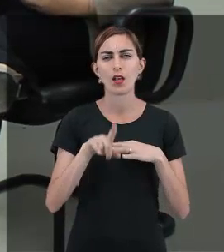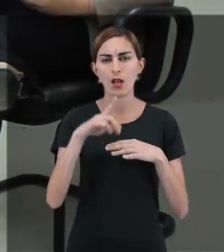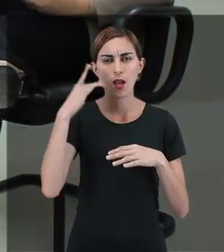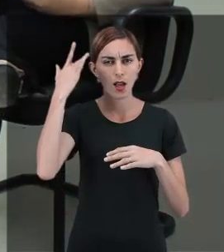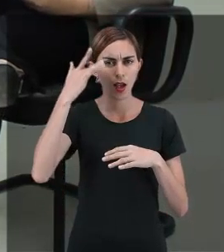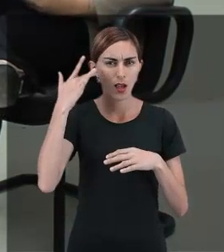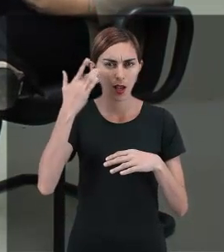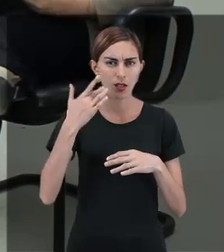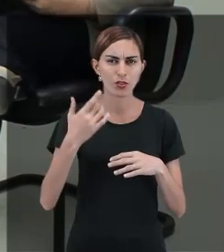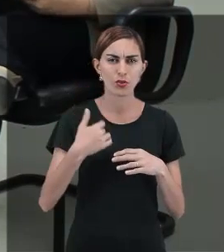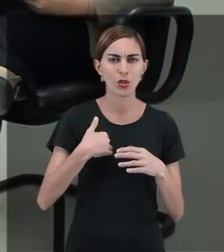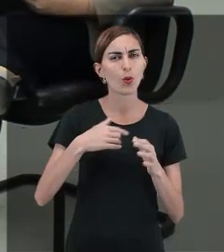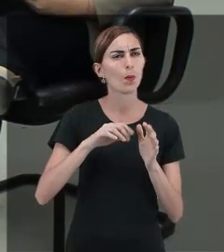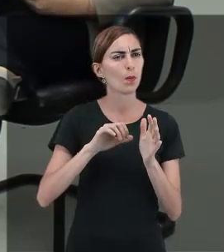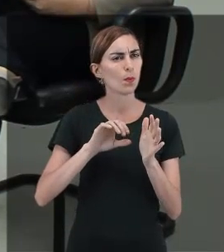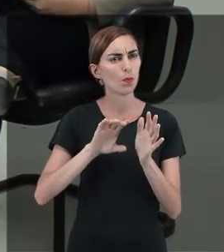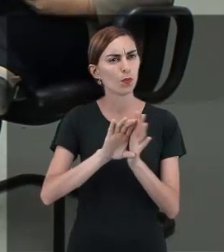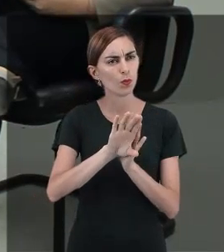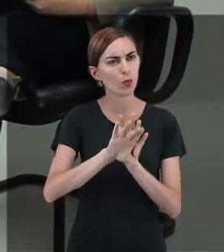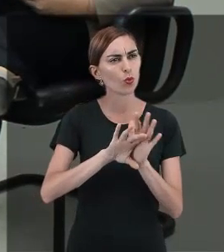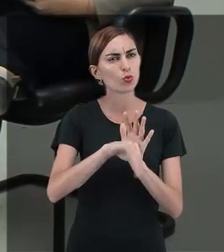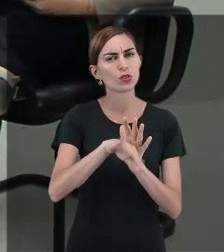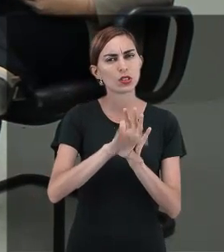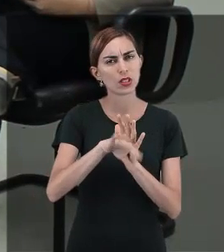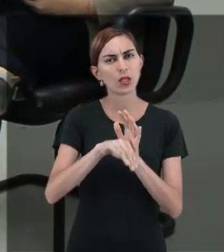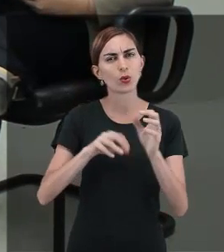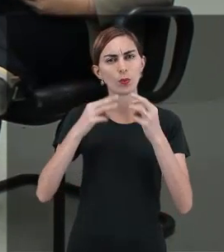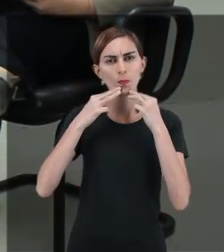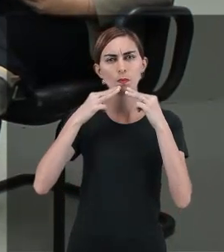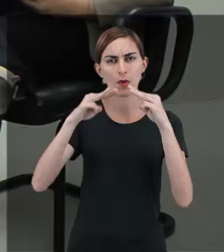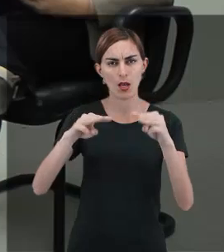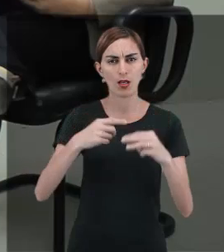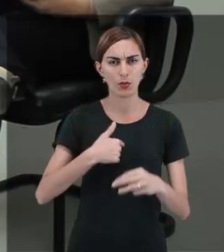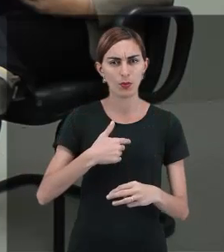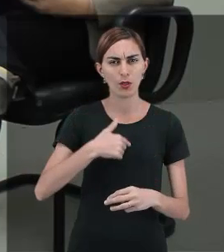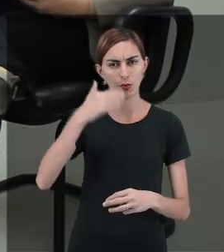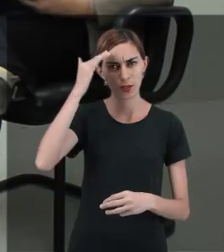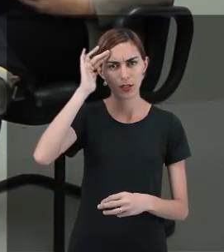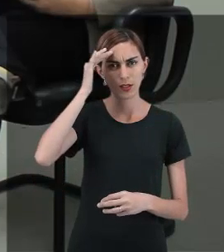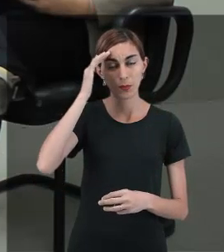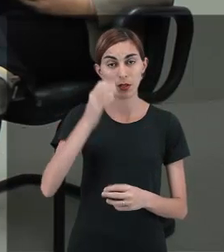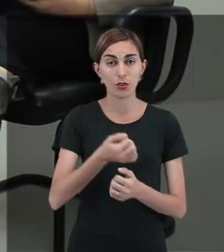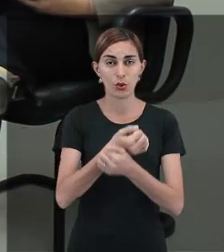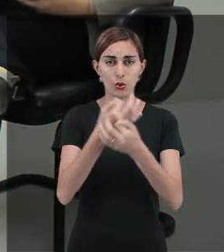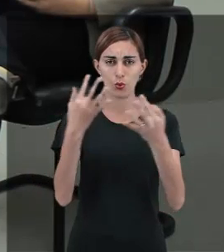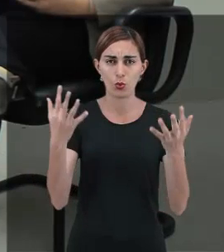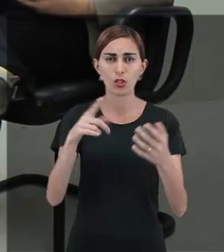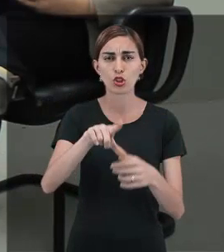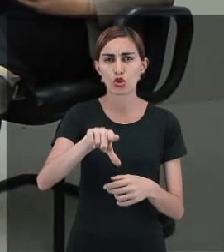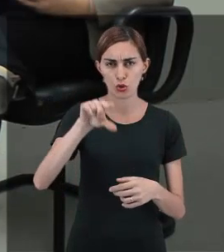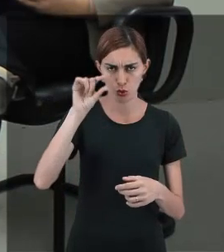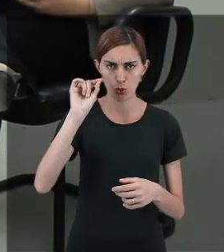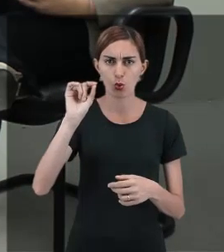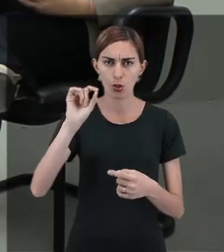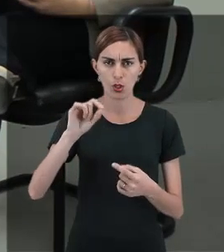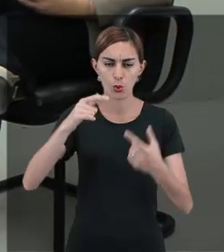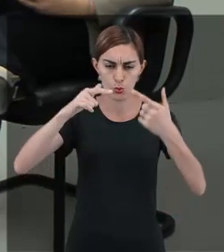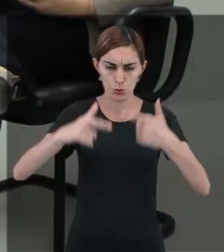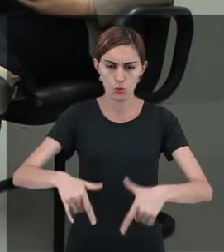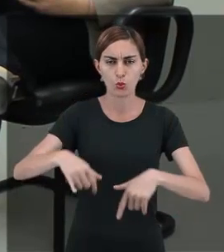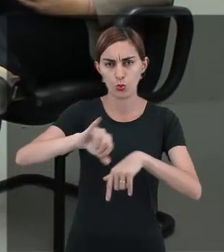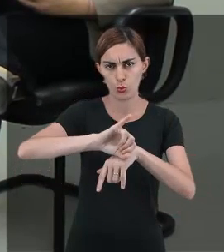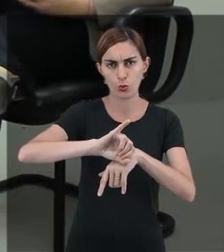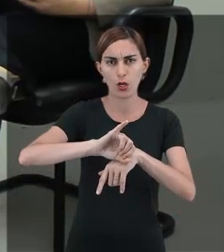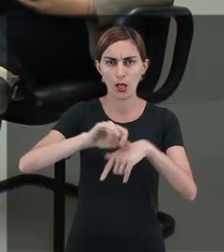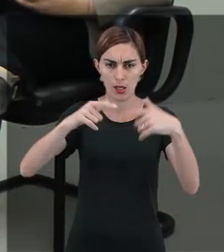acho que eu tenho que mudar meu conceito de marketing completamente, porque no meu entendimento é isso. Então, quando a gente faz a escolha do ponto de venda